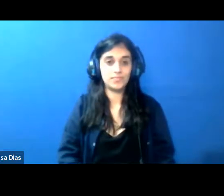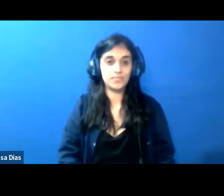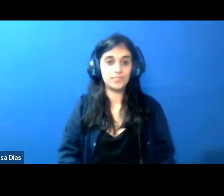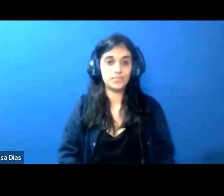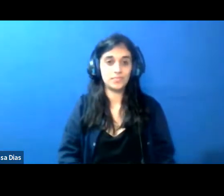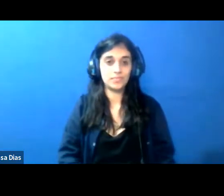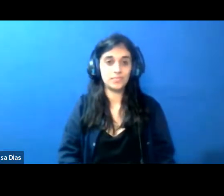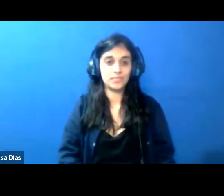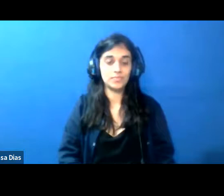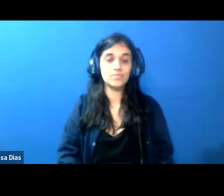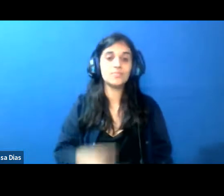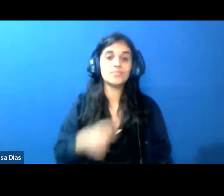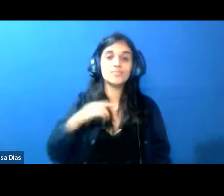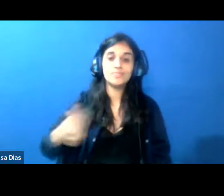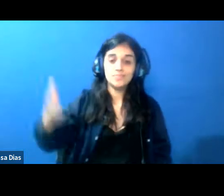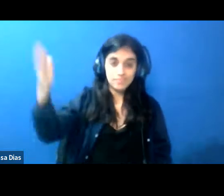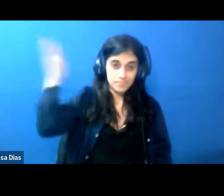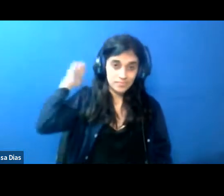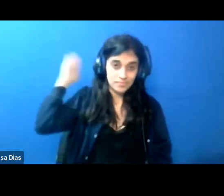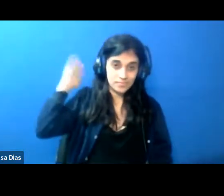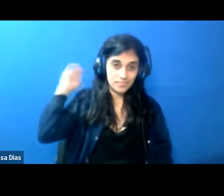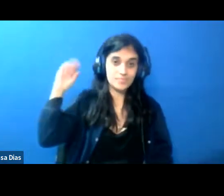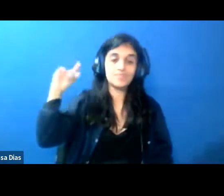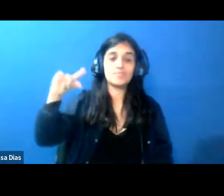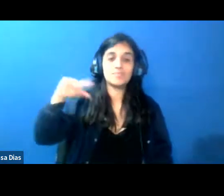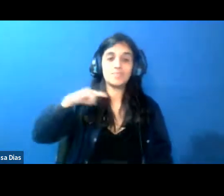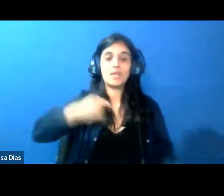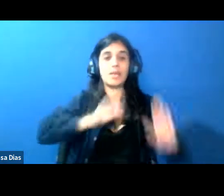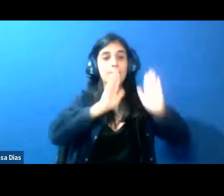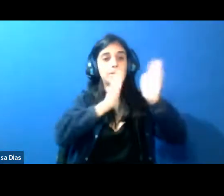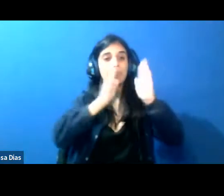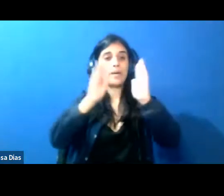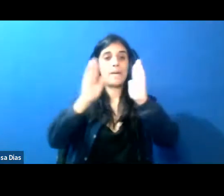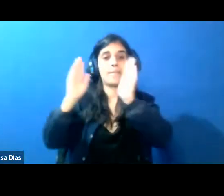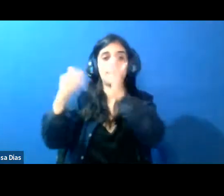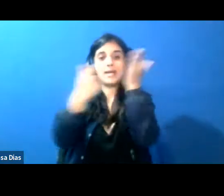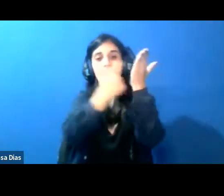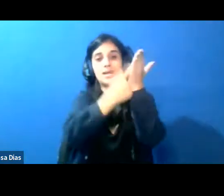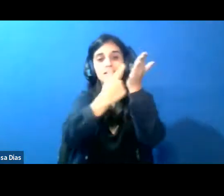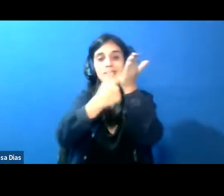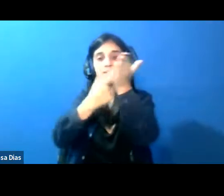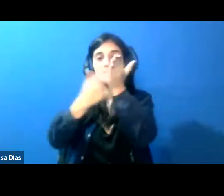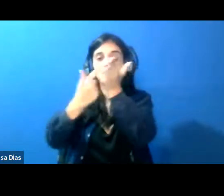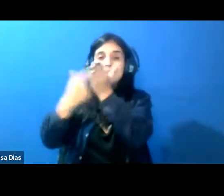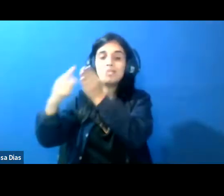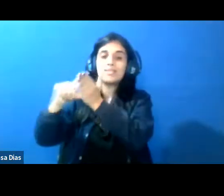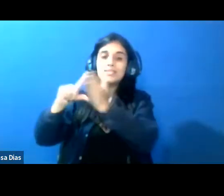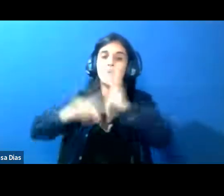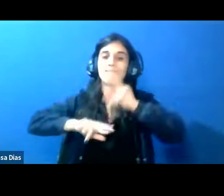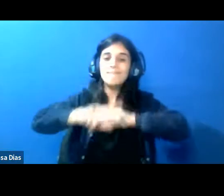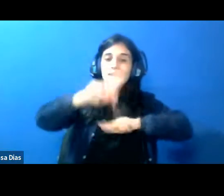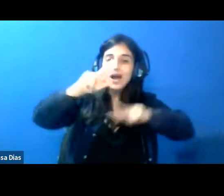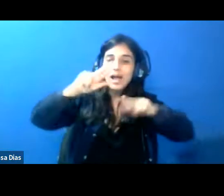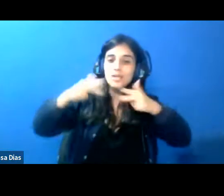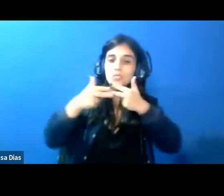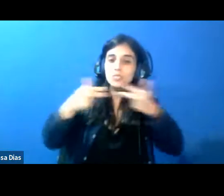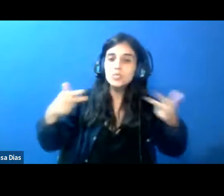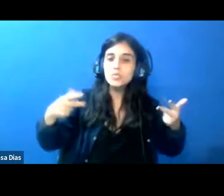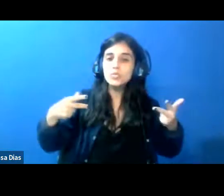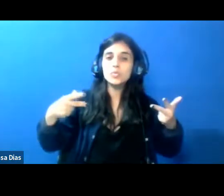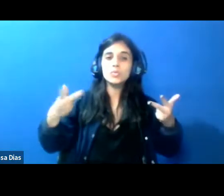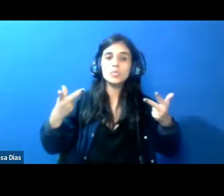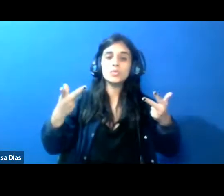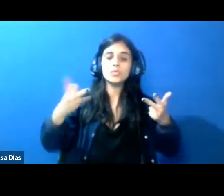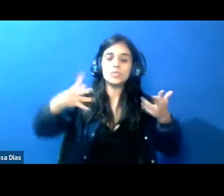atrás de mim tem uma estante de livros que registram facetas de tantos mundos